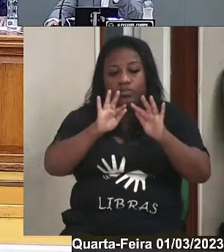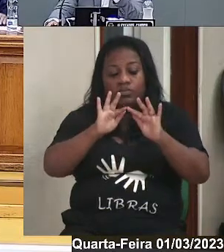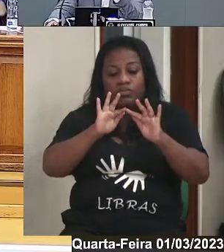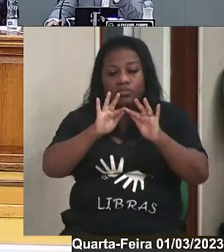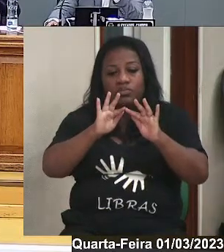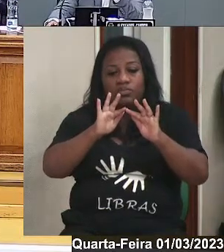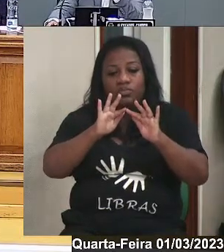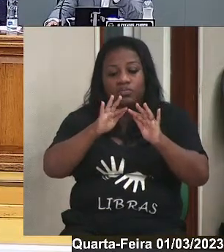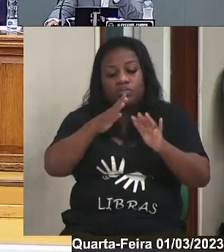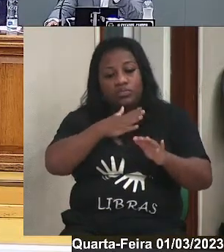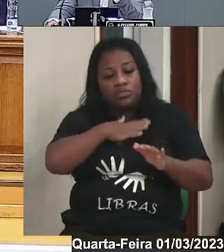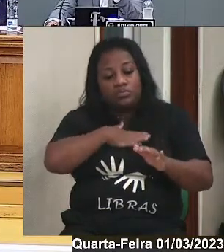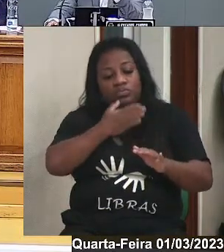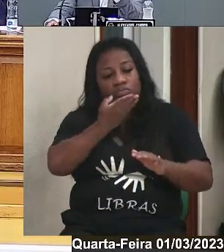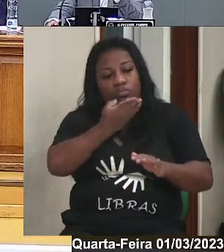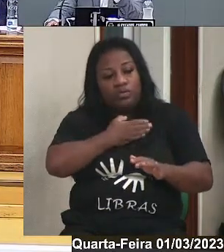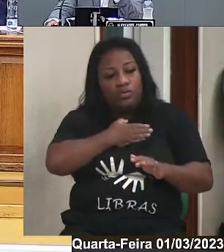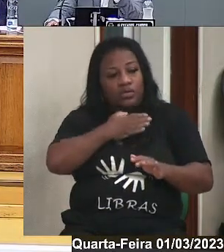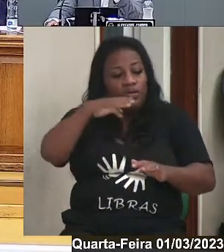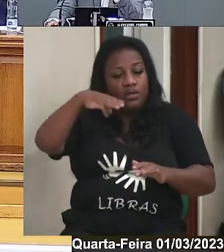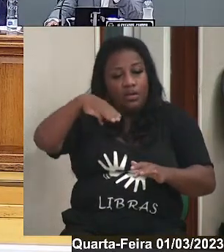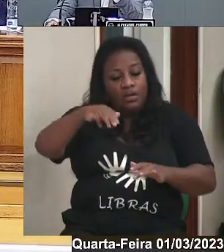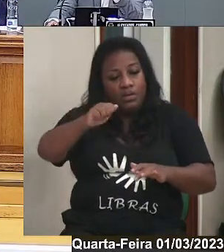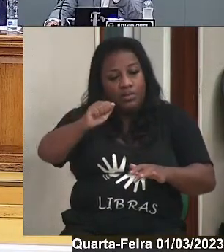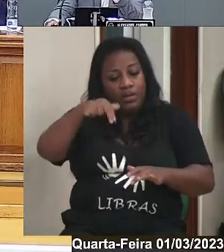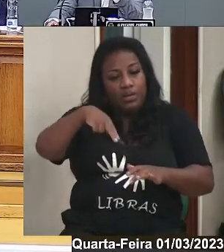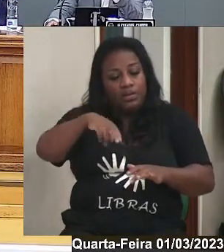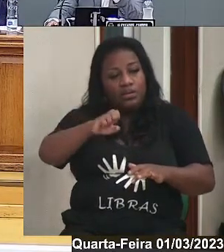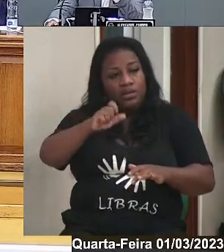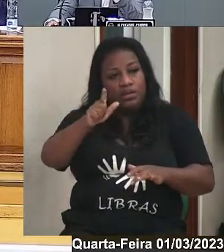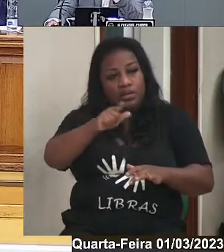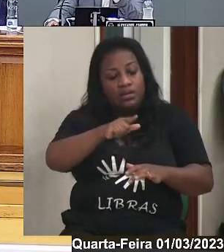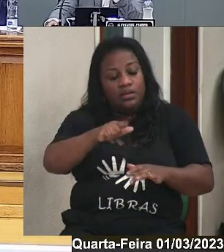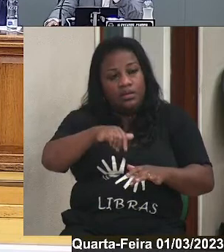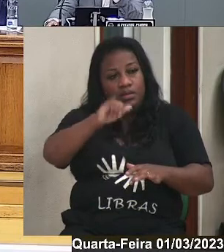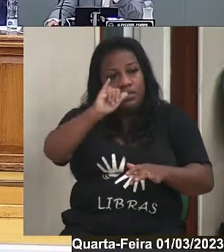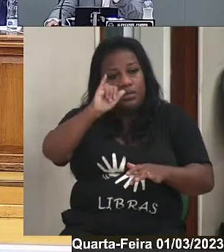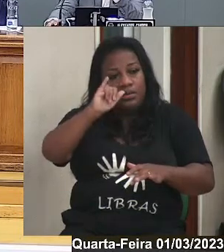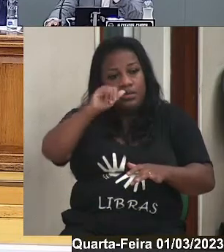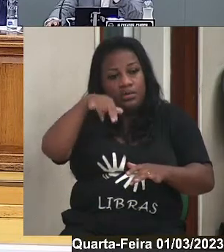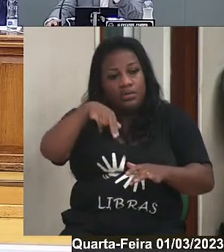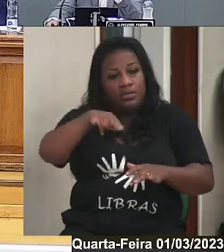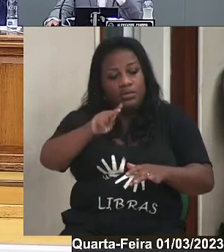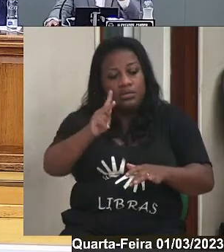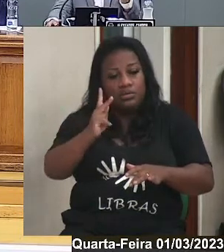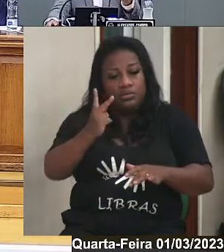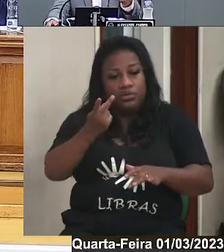amigo Nezinho, esposa da dona Regina. Felizmente faleceu agora pela manhã no Jardim Santo Eduardo.